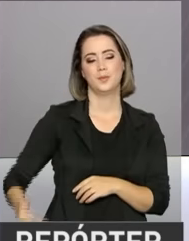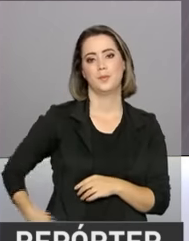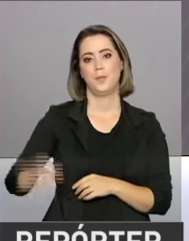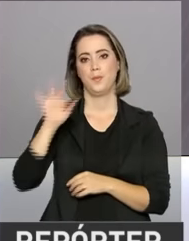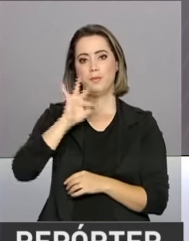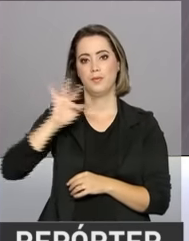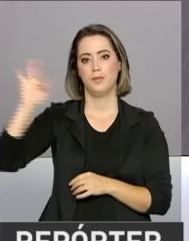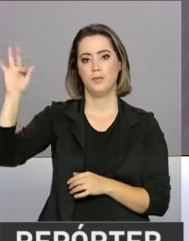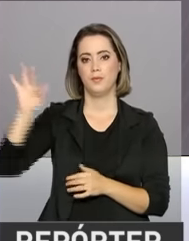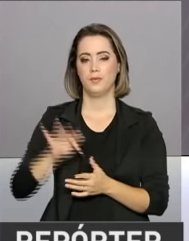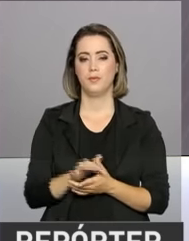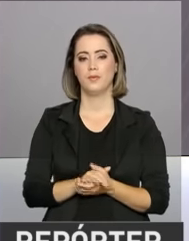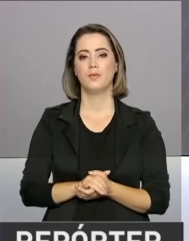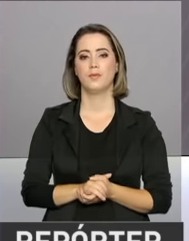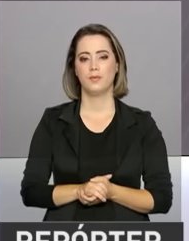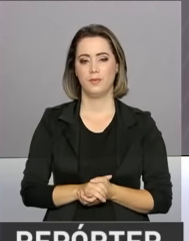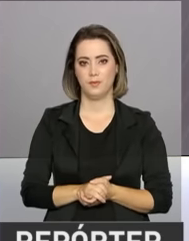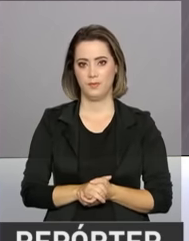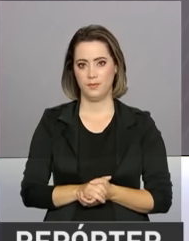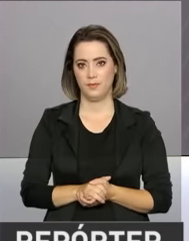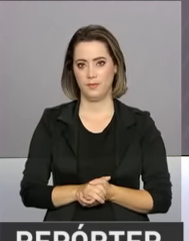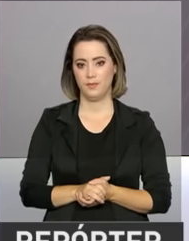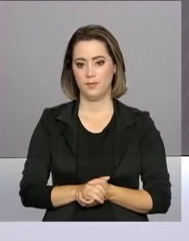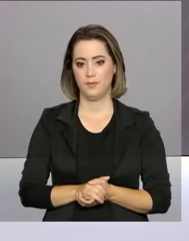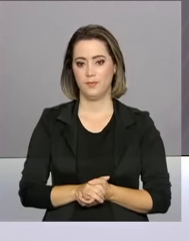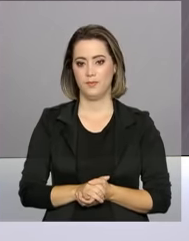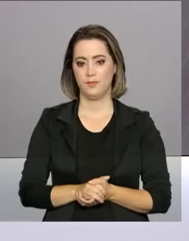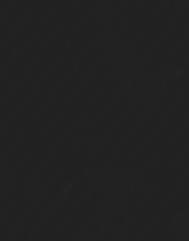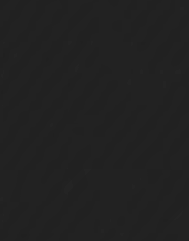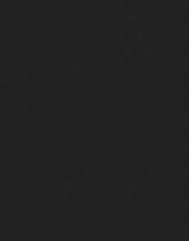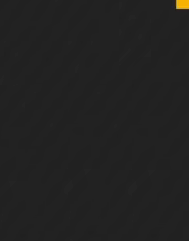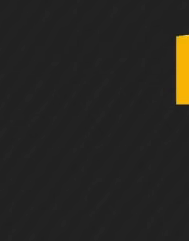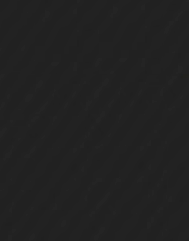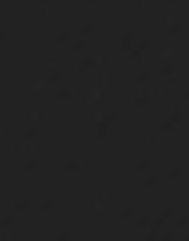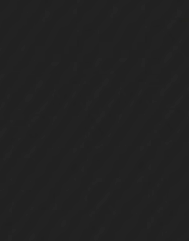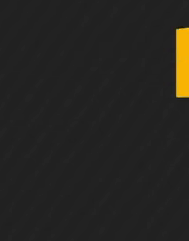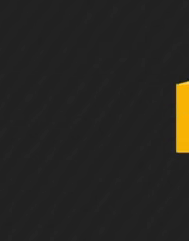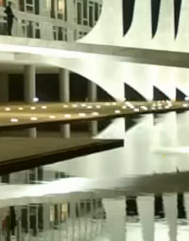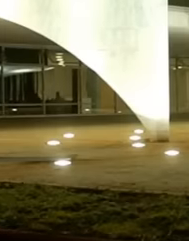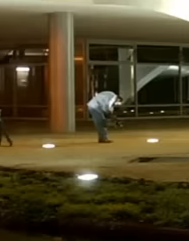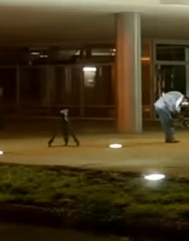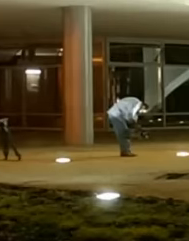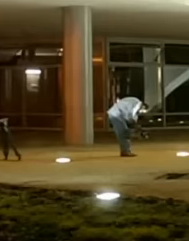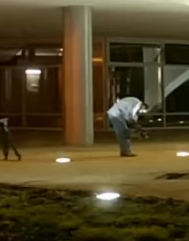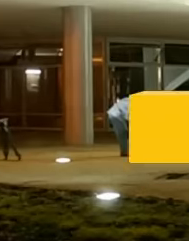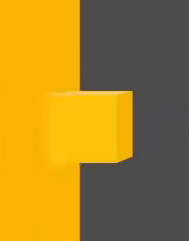aqui na NBR a TV do Governo Federal